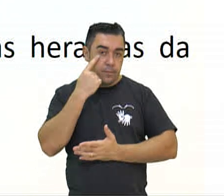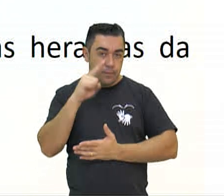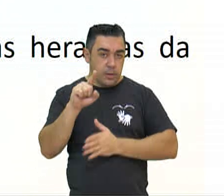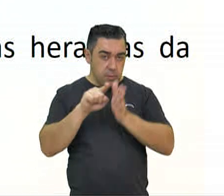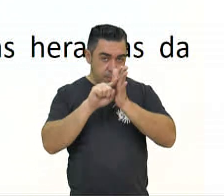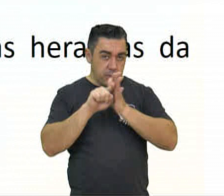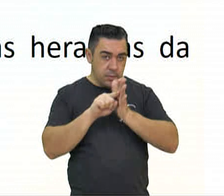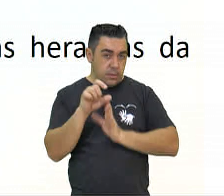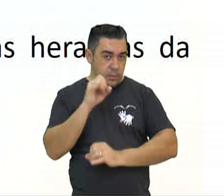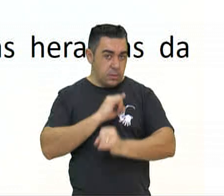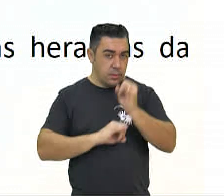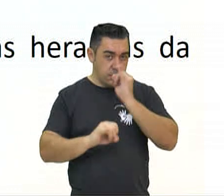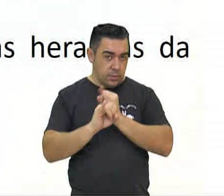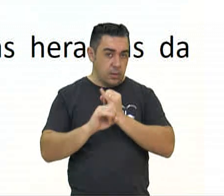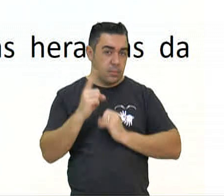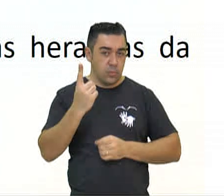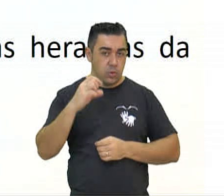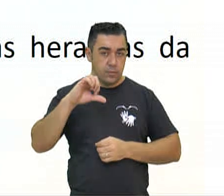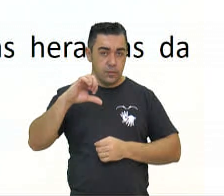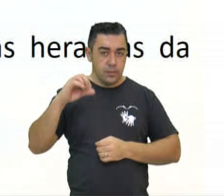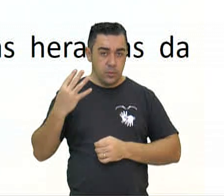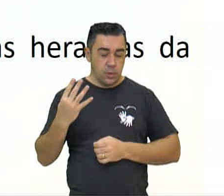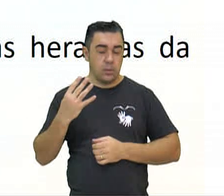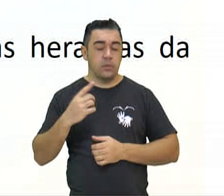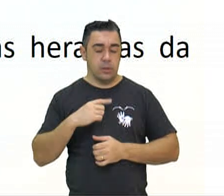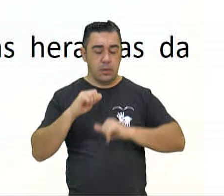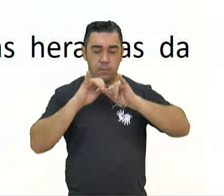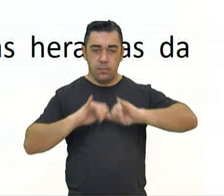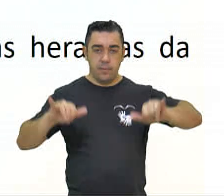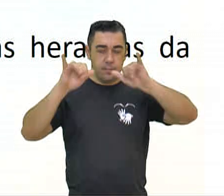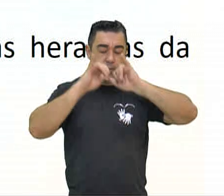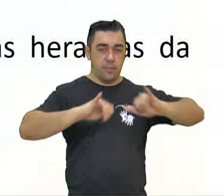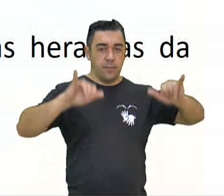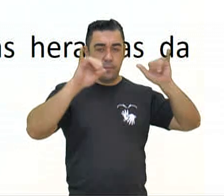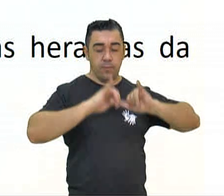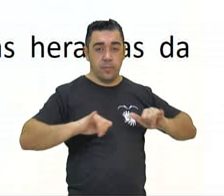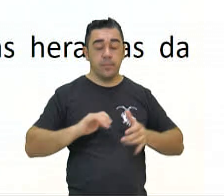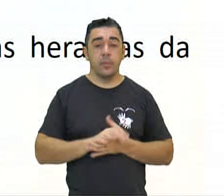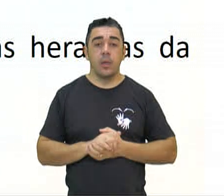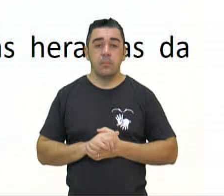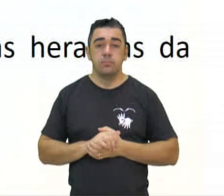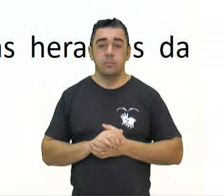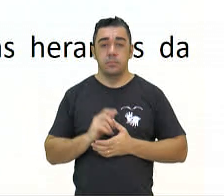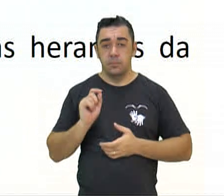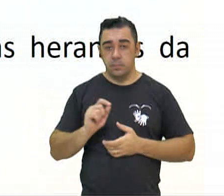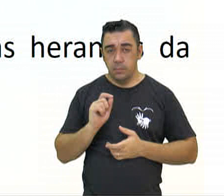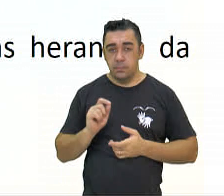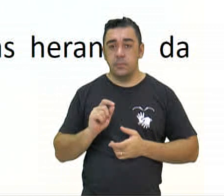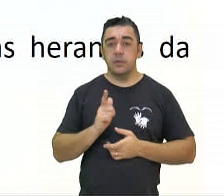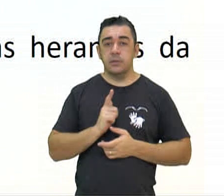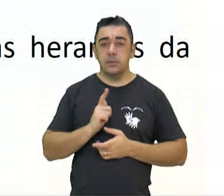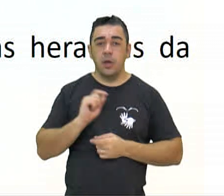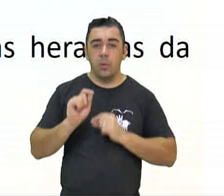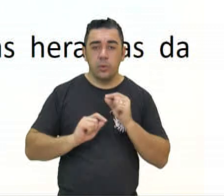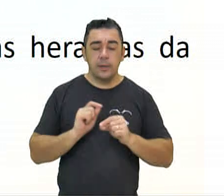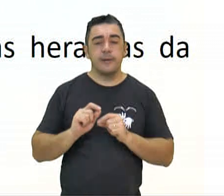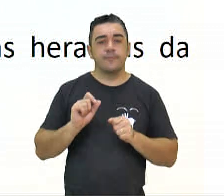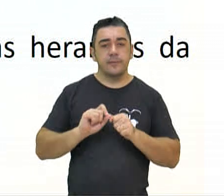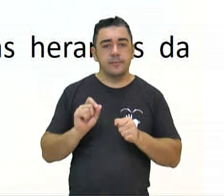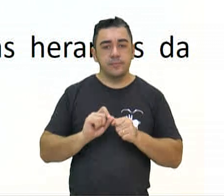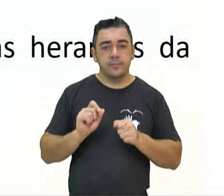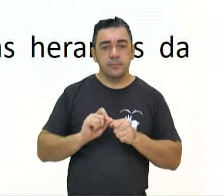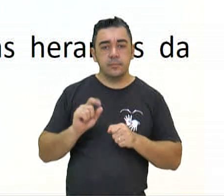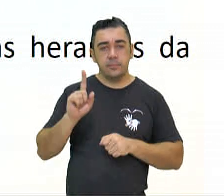internet, em 94 vai aparecer em inúmeras manchetes de jornais. Aponta para contradições dos processos de constituição dos